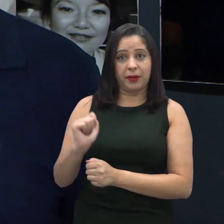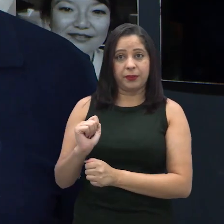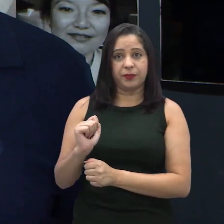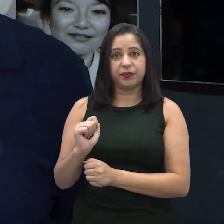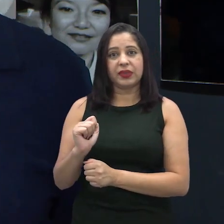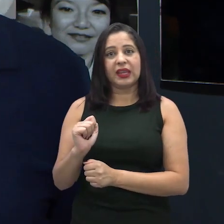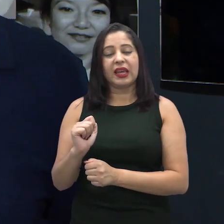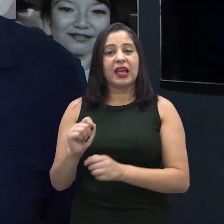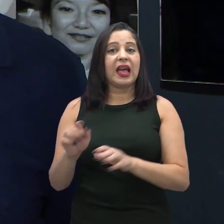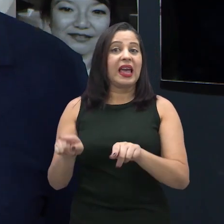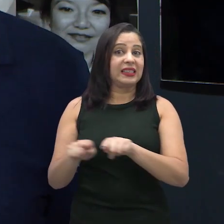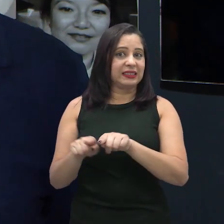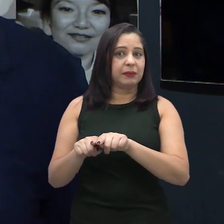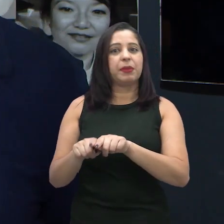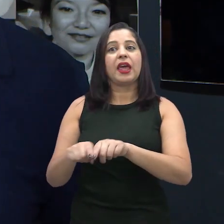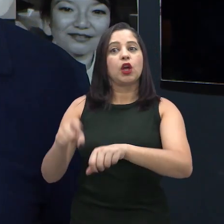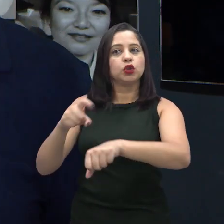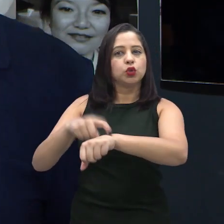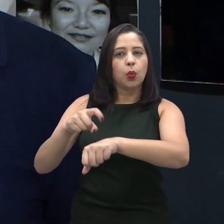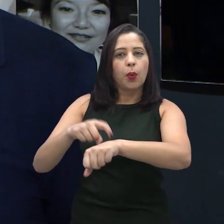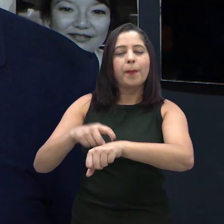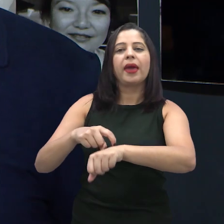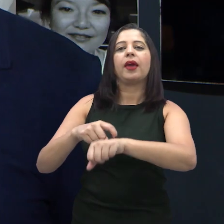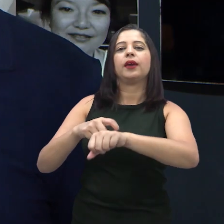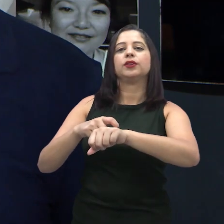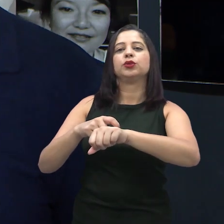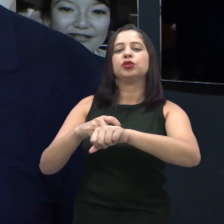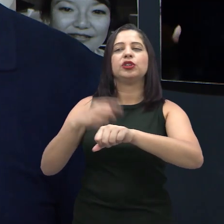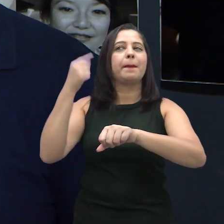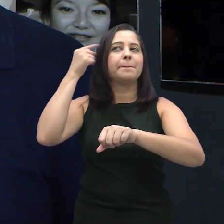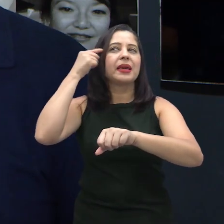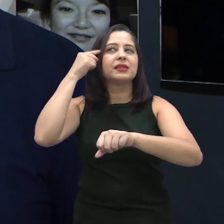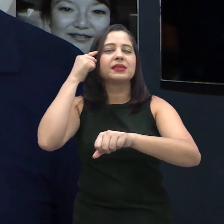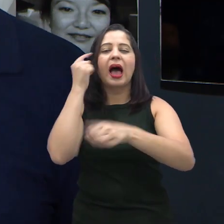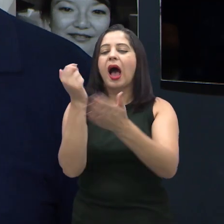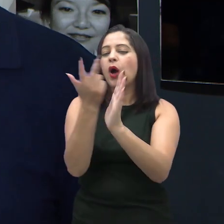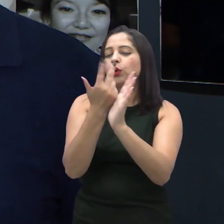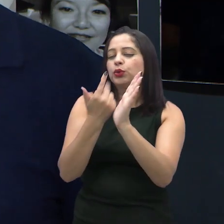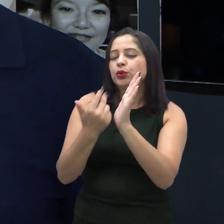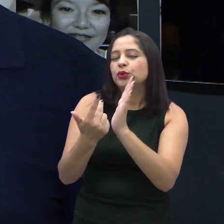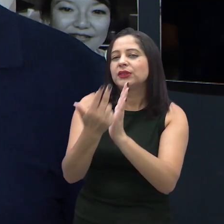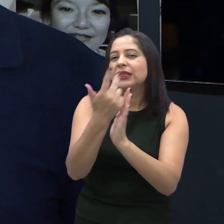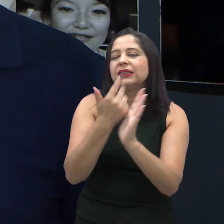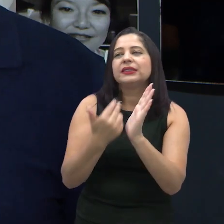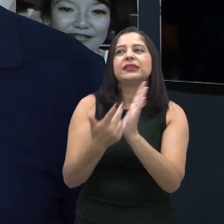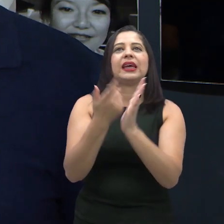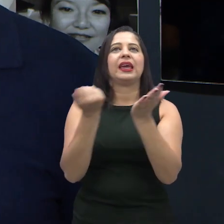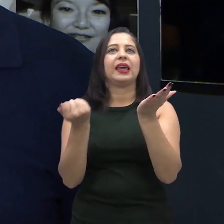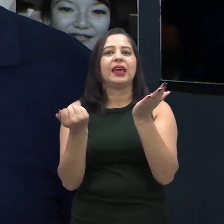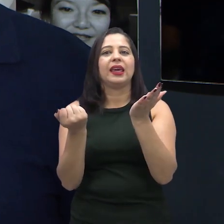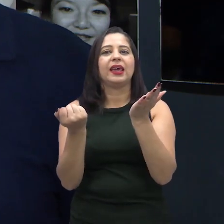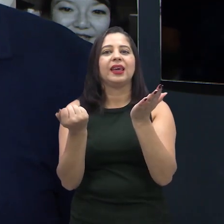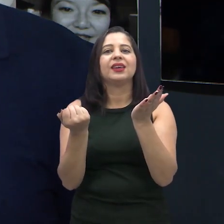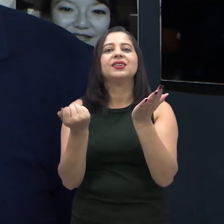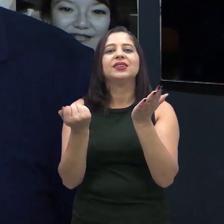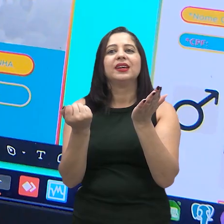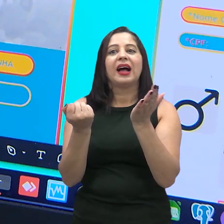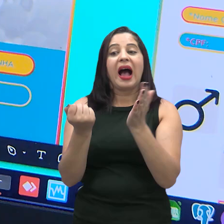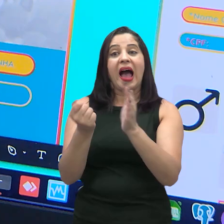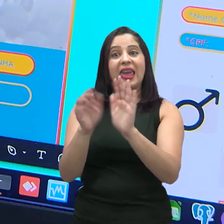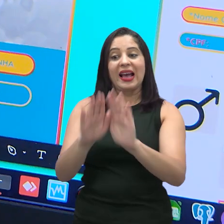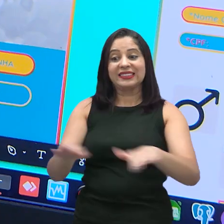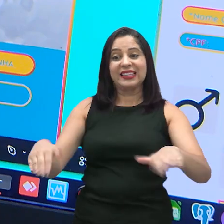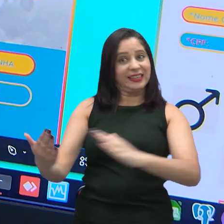na hora do desenvolvimento do layout do aplicativo, foi tendo ideias e tudo desse público, certo?